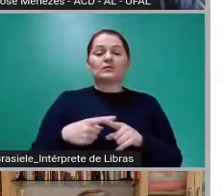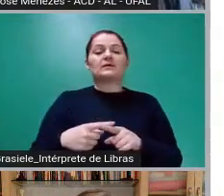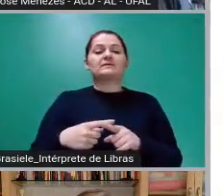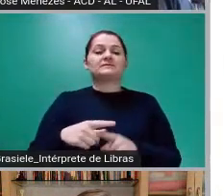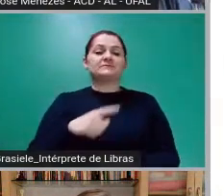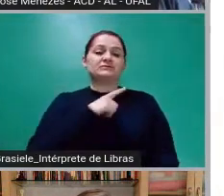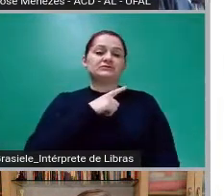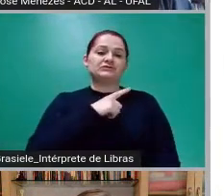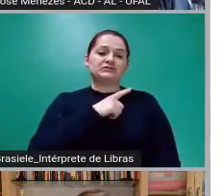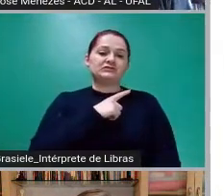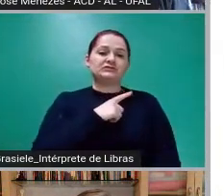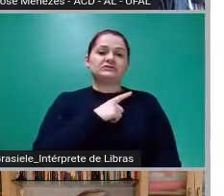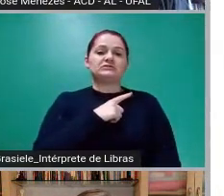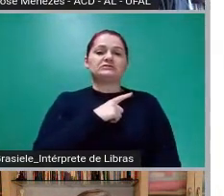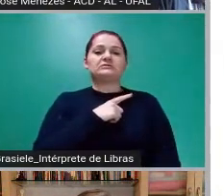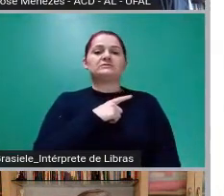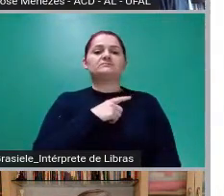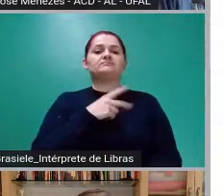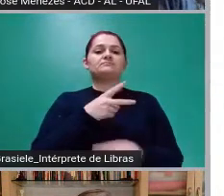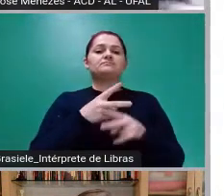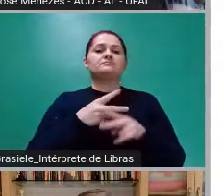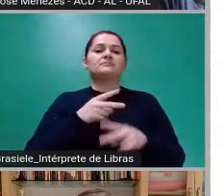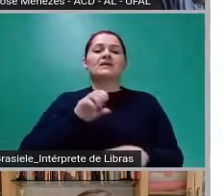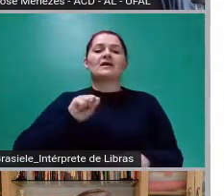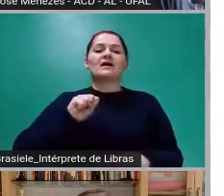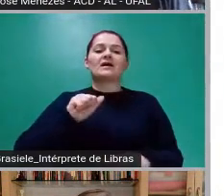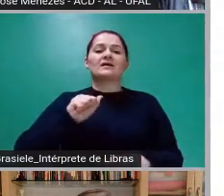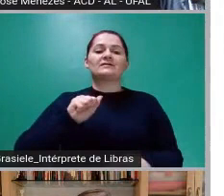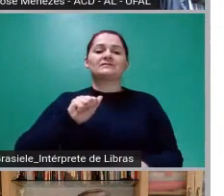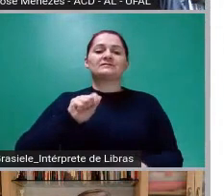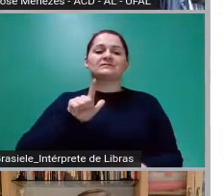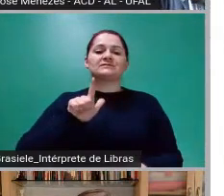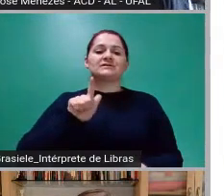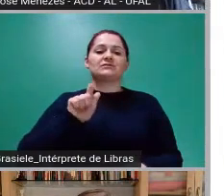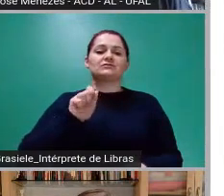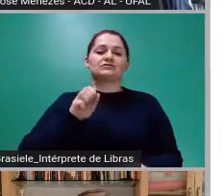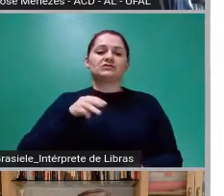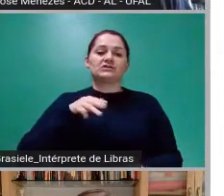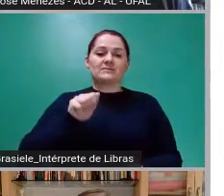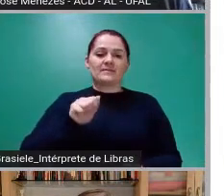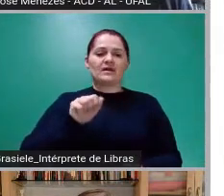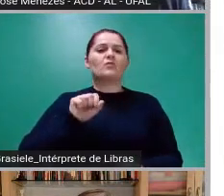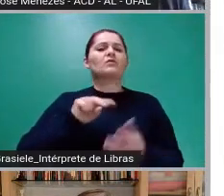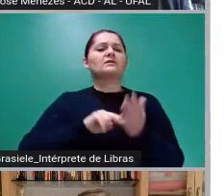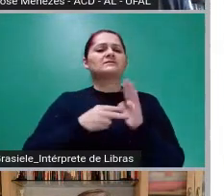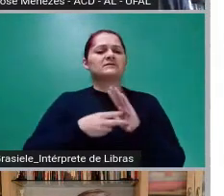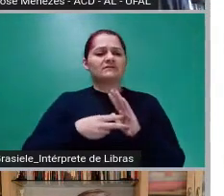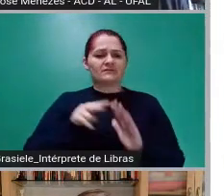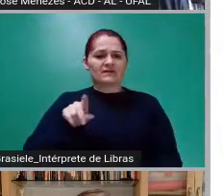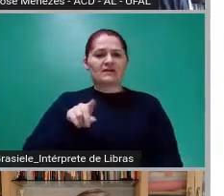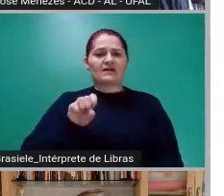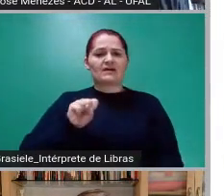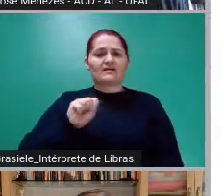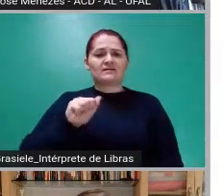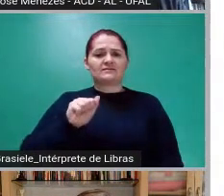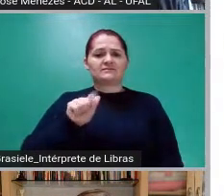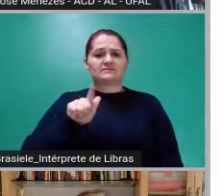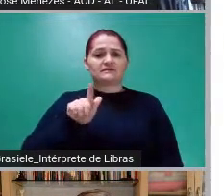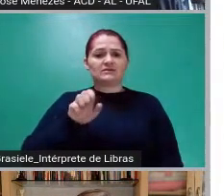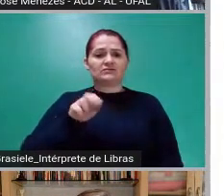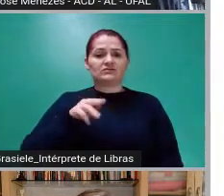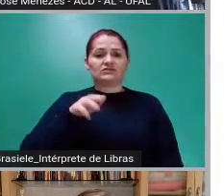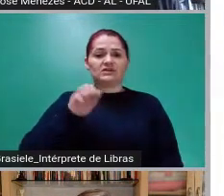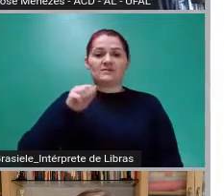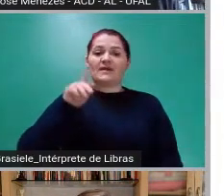de fazer em cada estado uma nova etapa de industrialização. Então, a Salgema era uma empresa estatal,